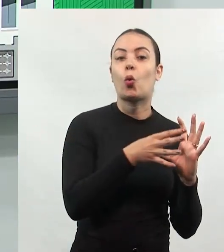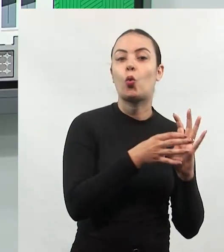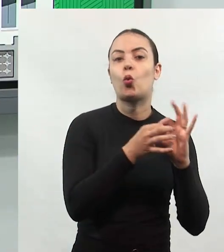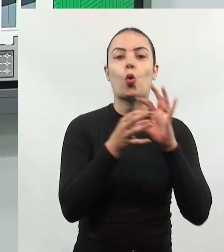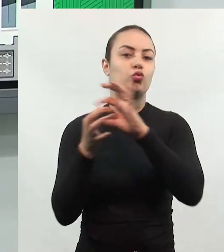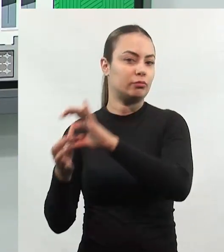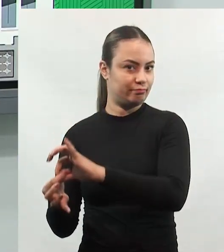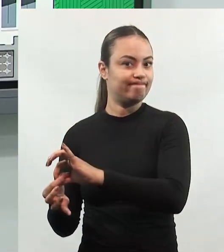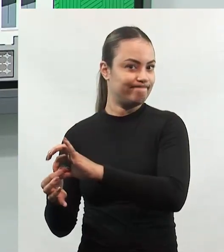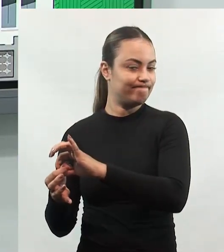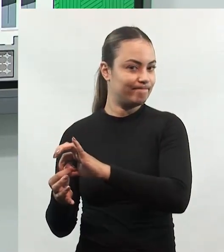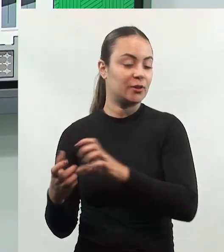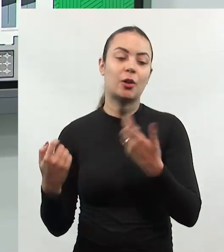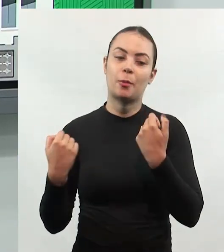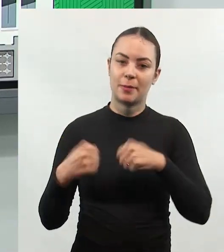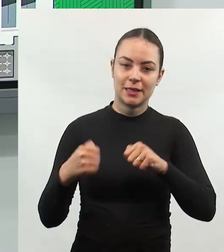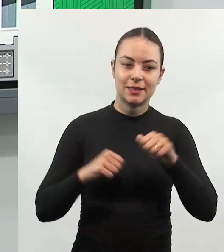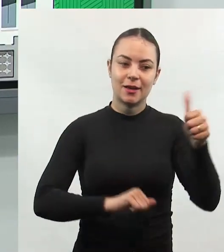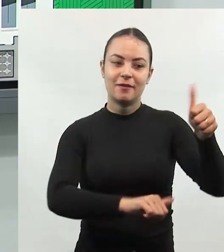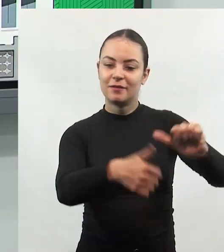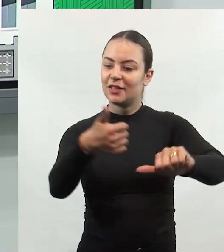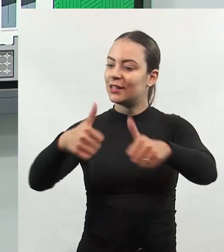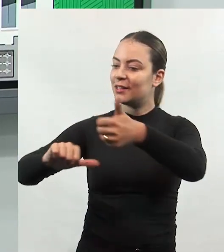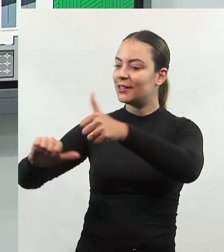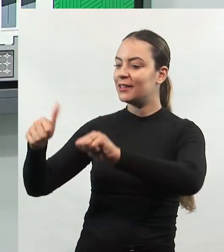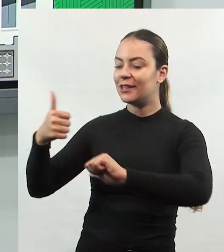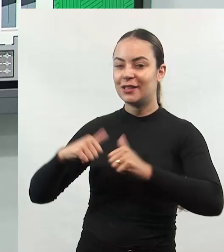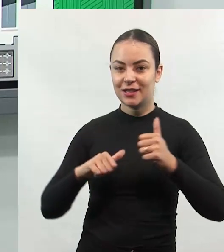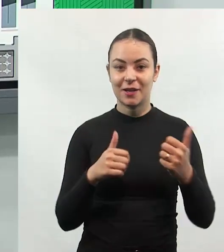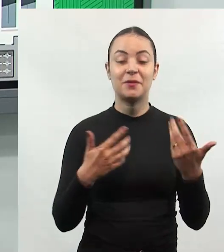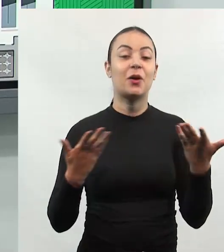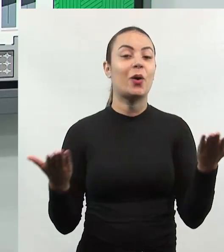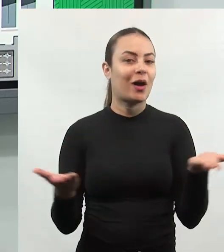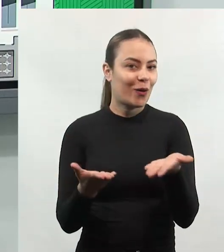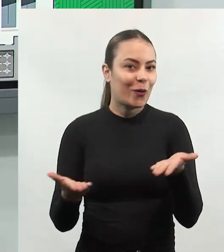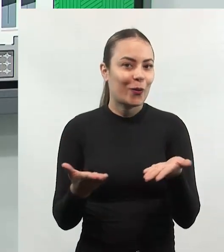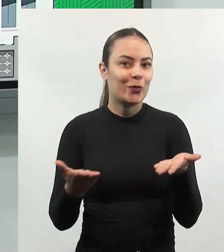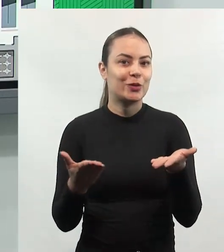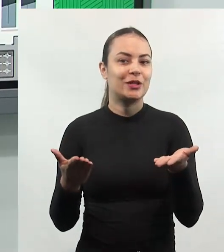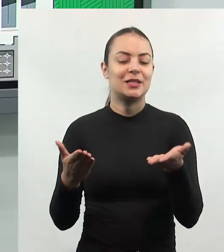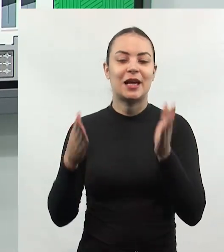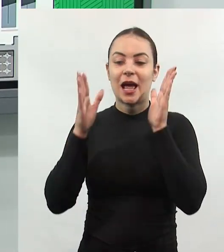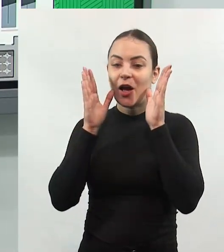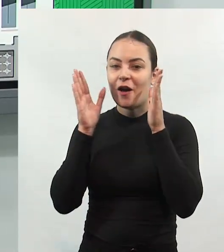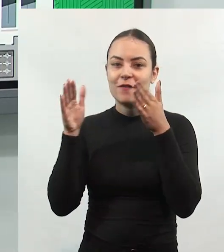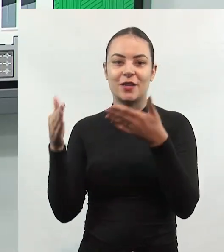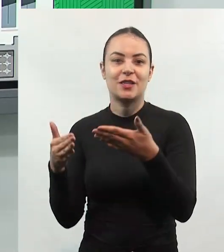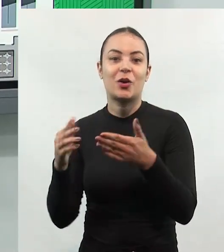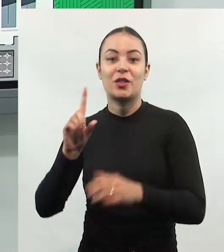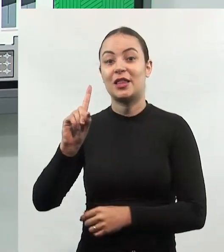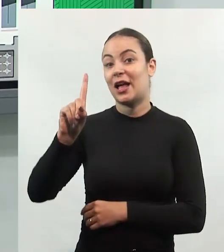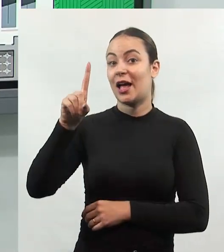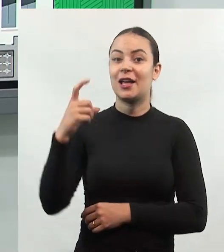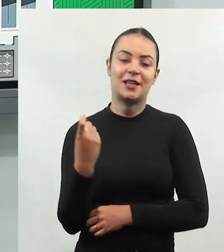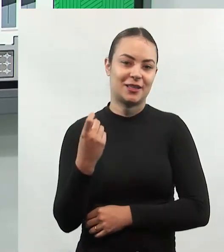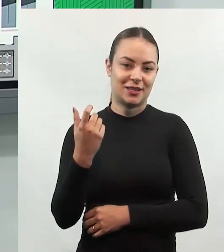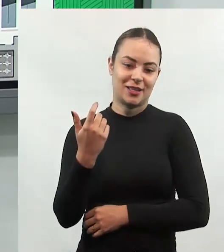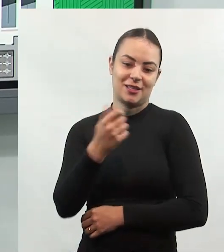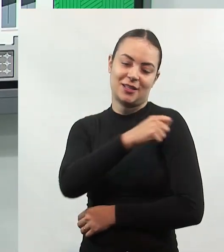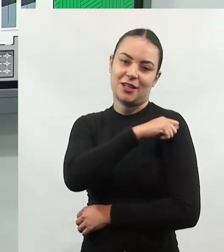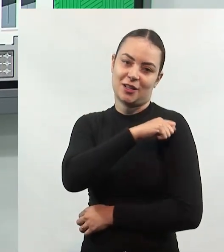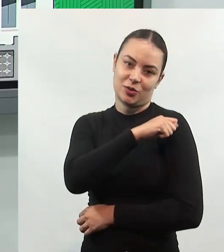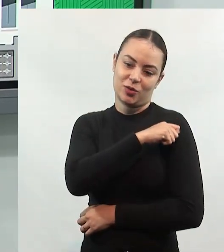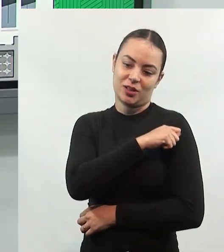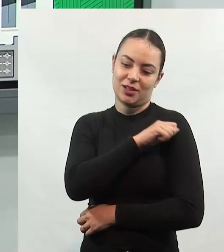avalia ele sob várias dimensões, sob vários aspectos. Aqui a gente está trabalhando com relação ao aspecto